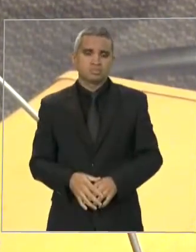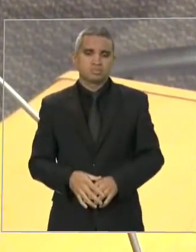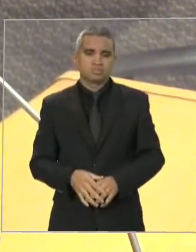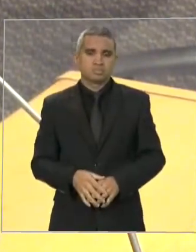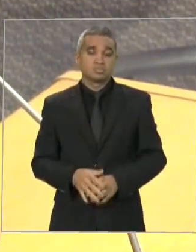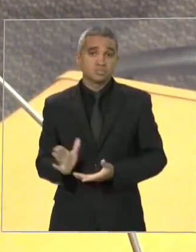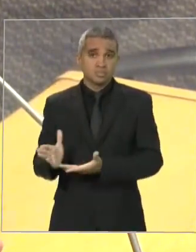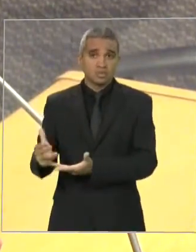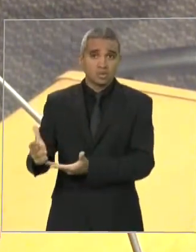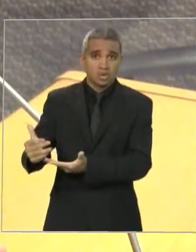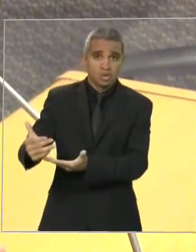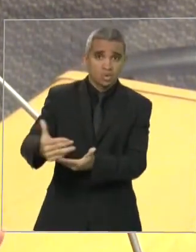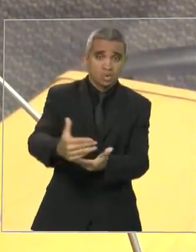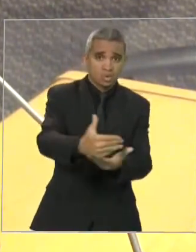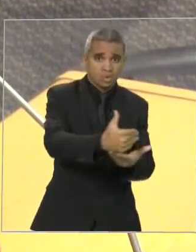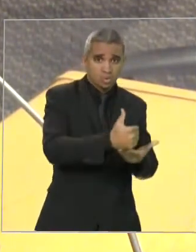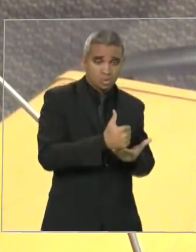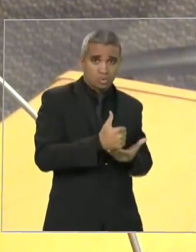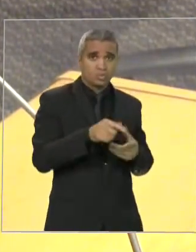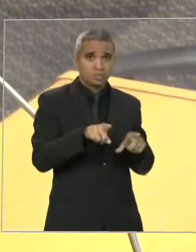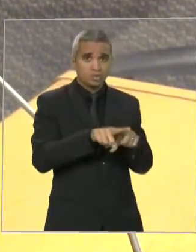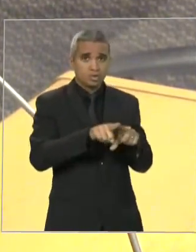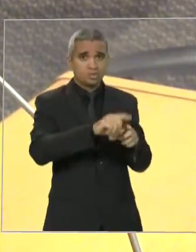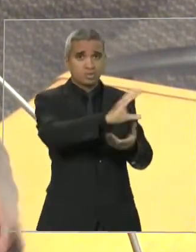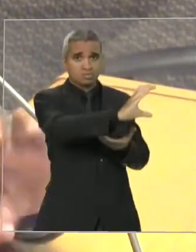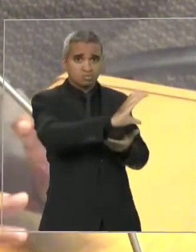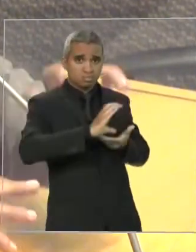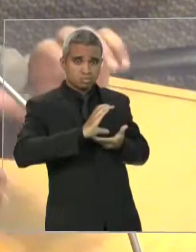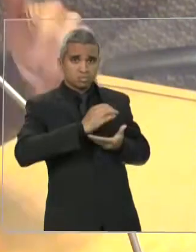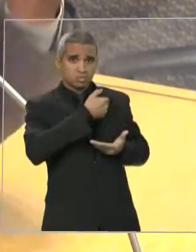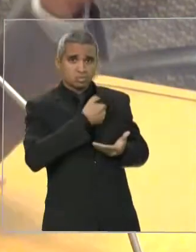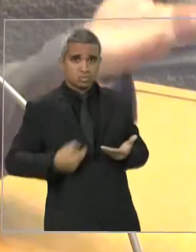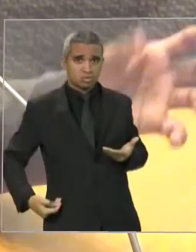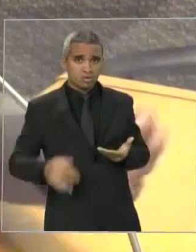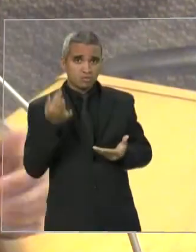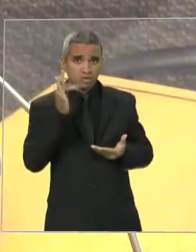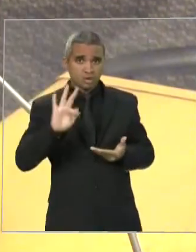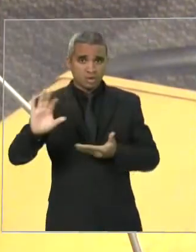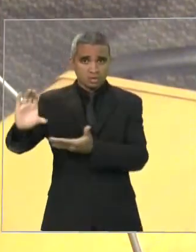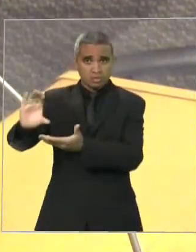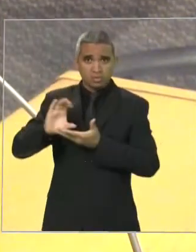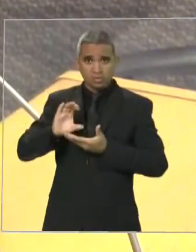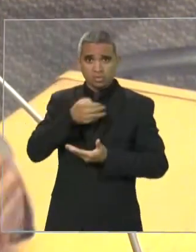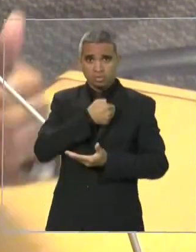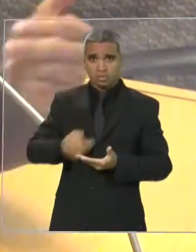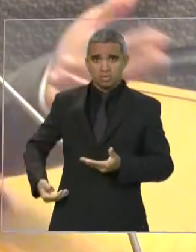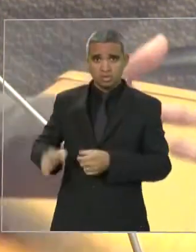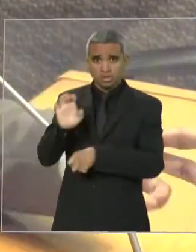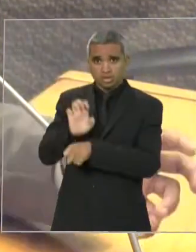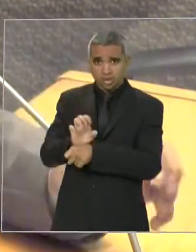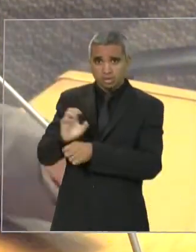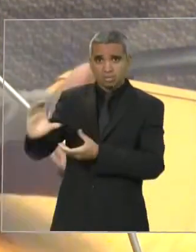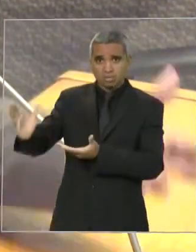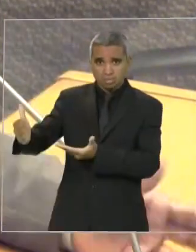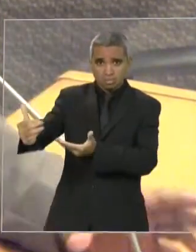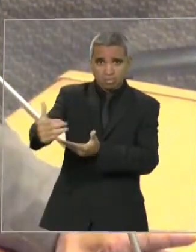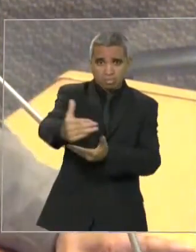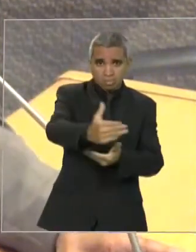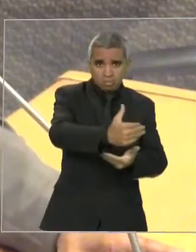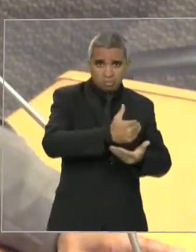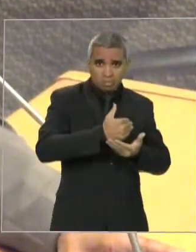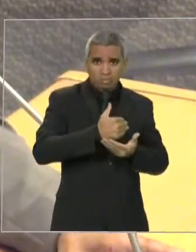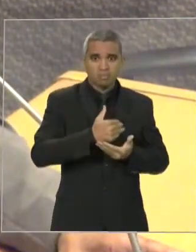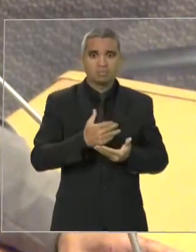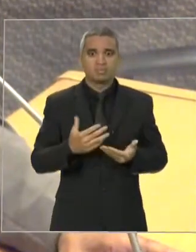que recebe de repasse do governo federal, do governo estadual, e na melhoria da educação, da saúde, do transporte, na vida